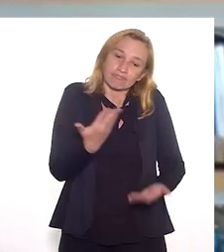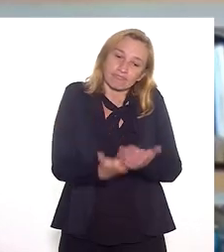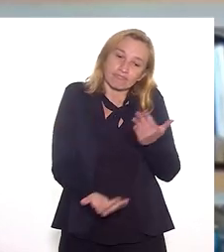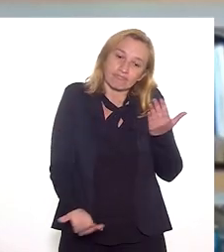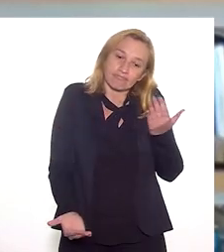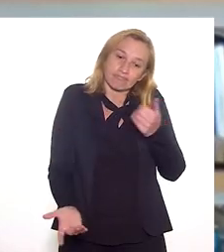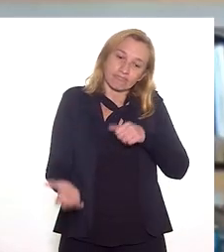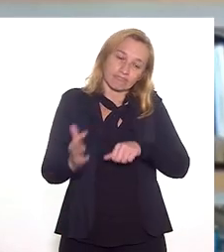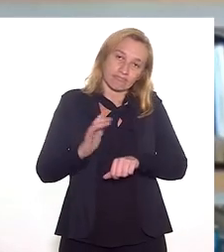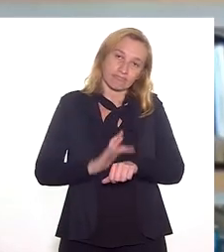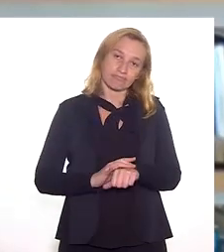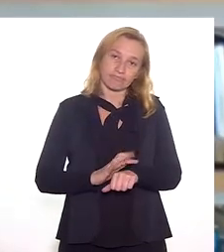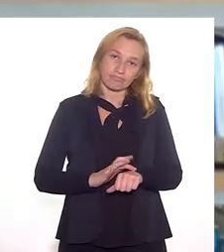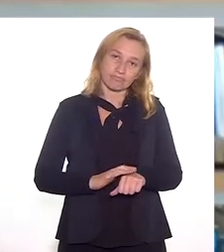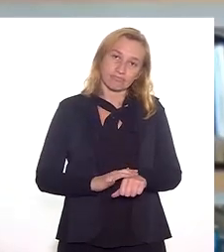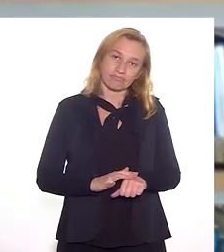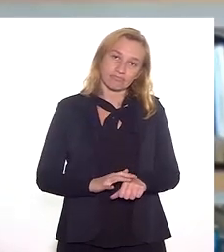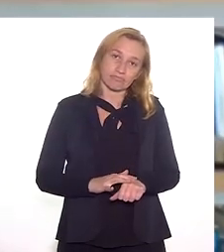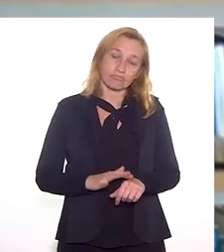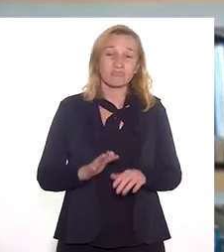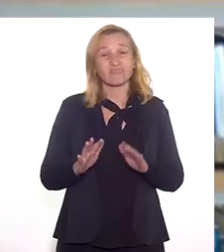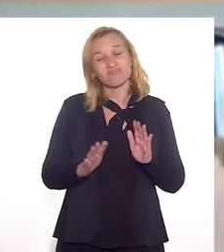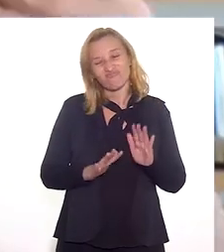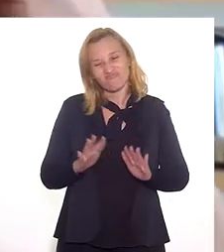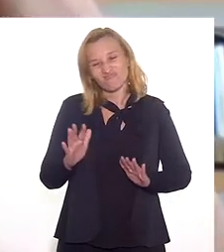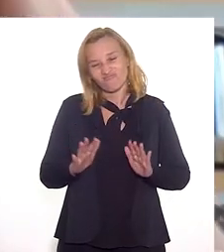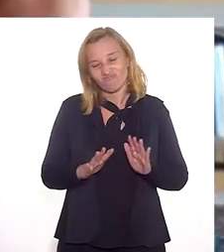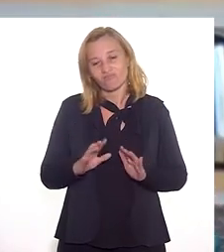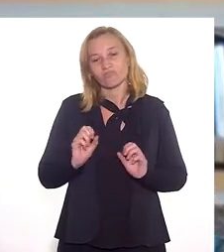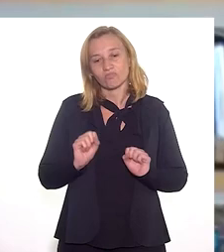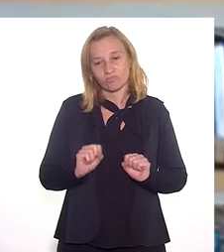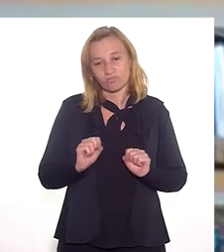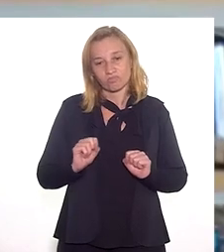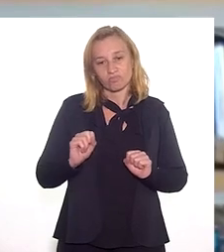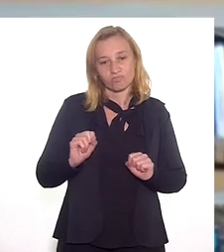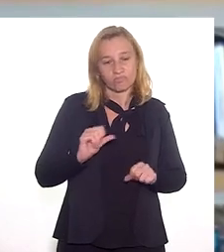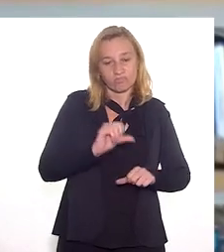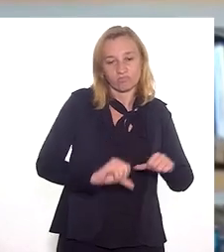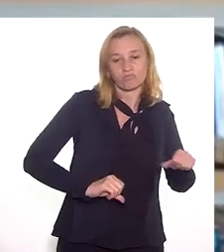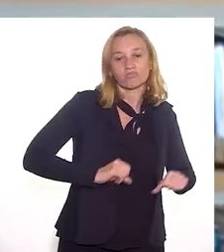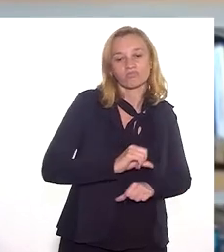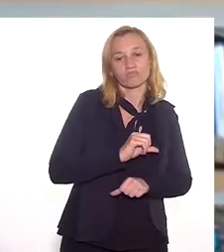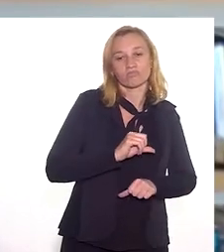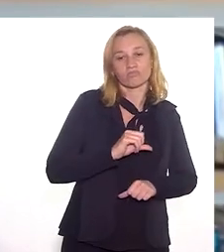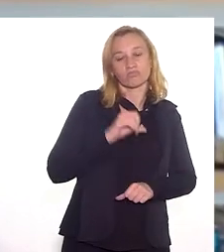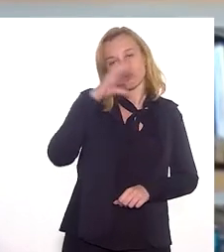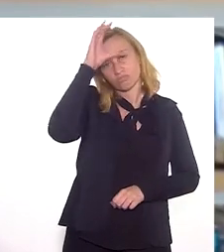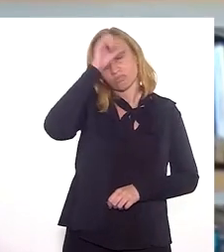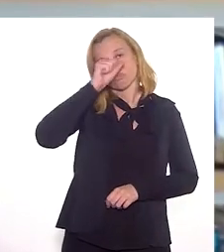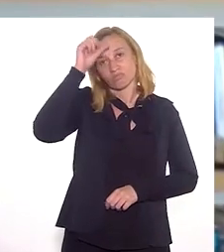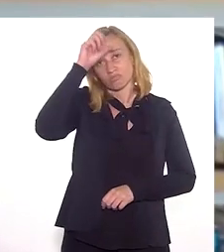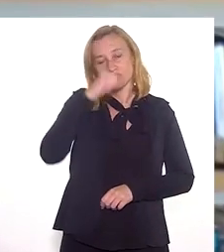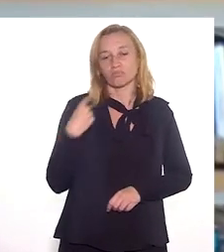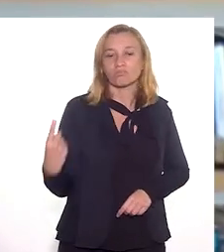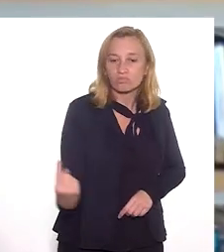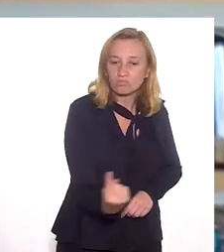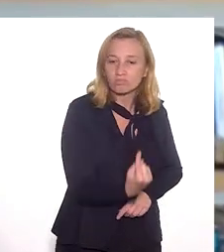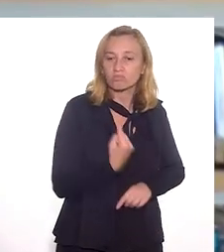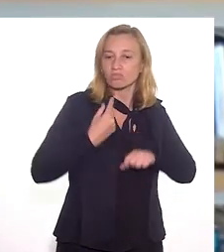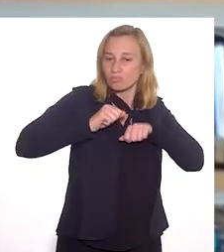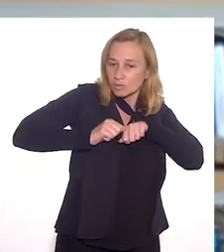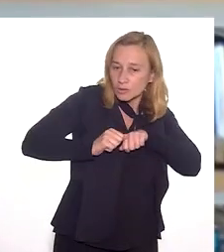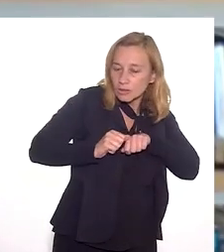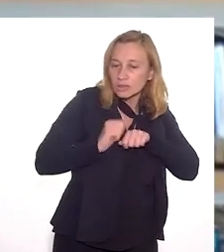morte, com o assombro da perda, da doença. Talvez isso possa se transformar num